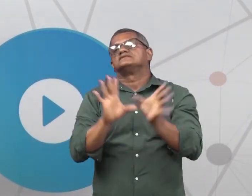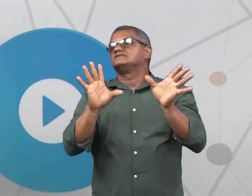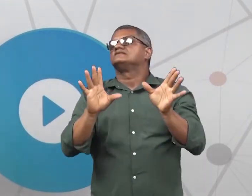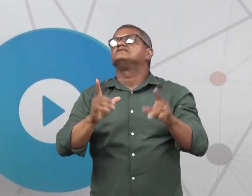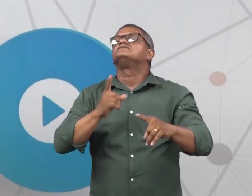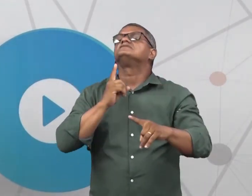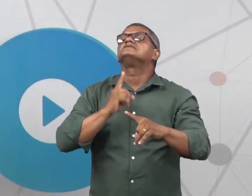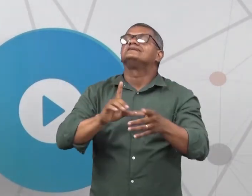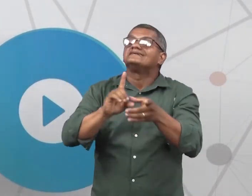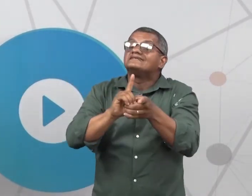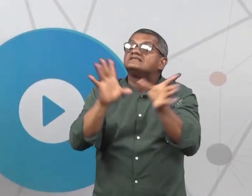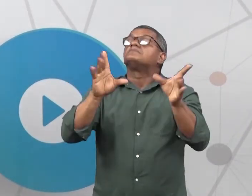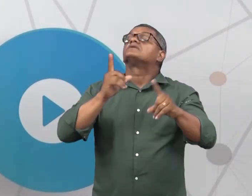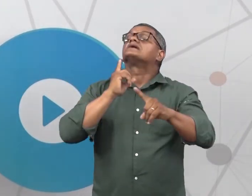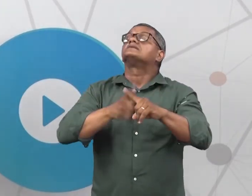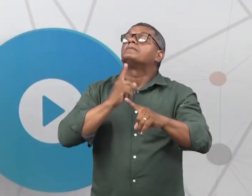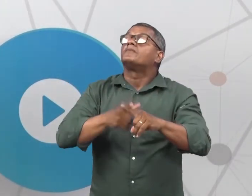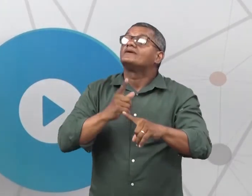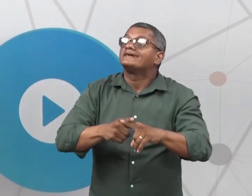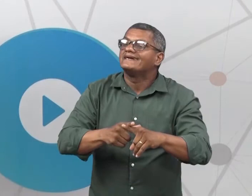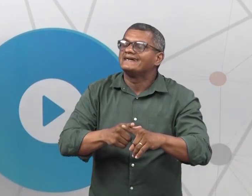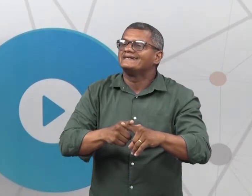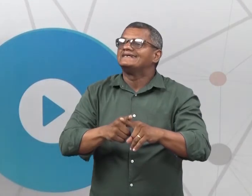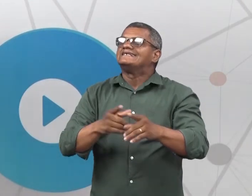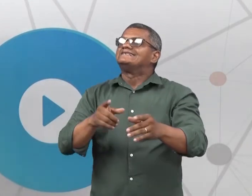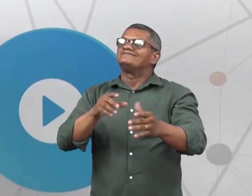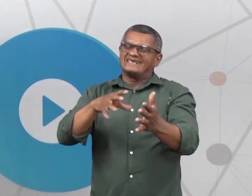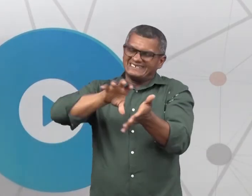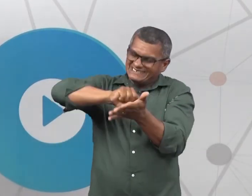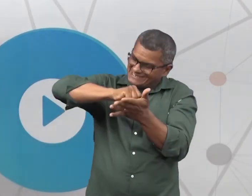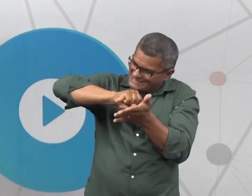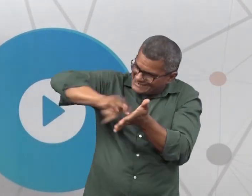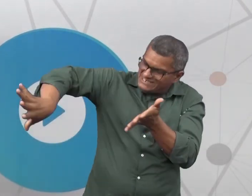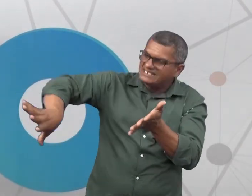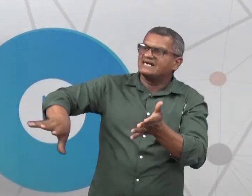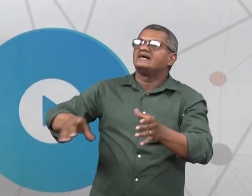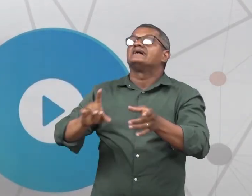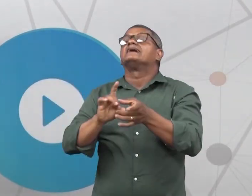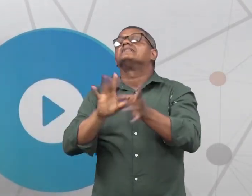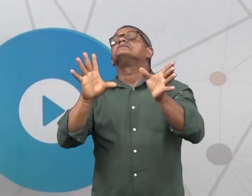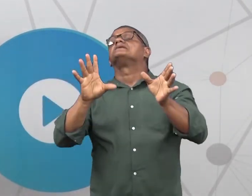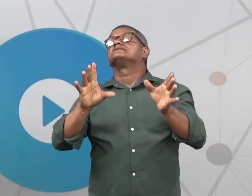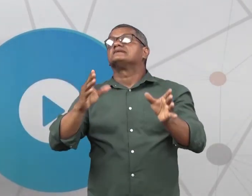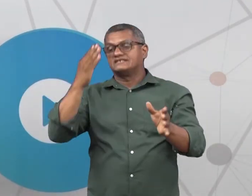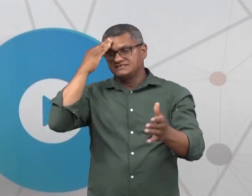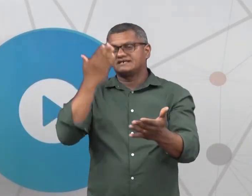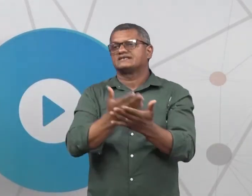porque restringem a liberdade de credo. Muito bem, pessoal.